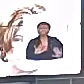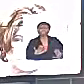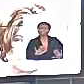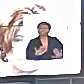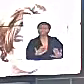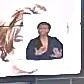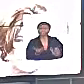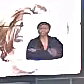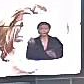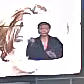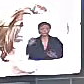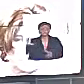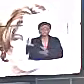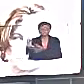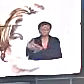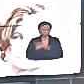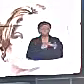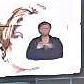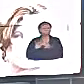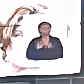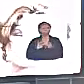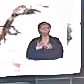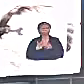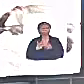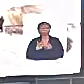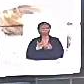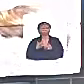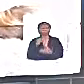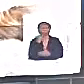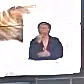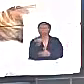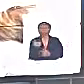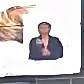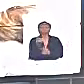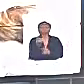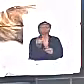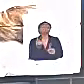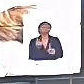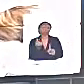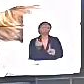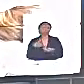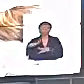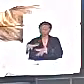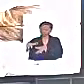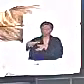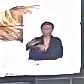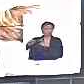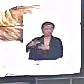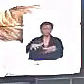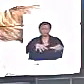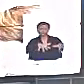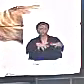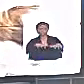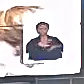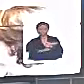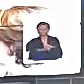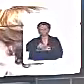multidisciplinar ninguém sozinho as audiências tinha gente de todo lado que lutava